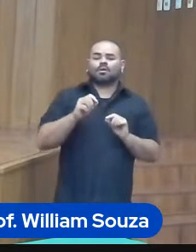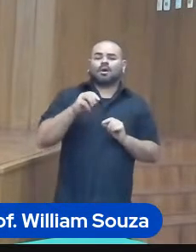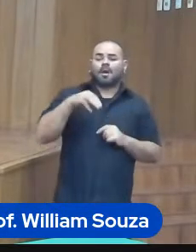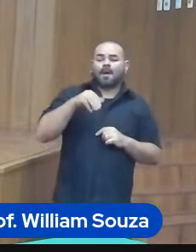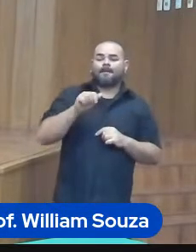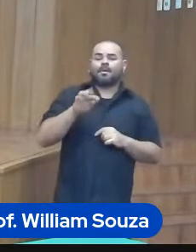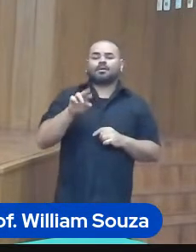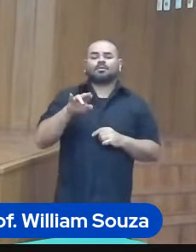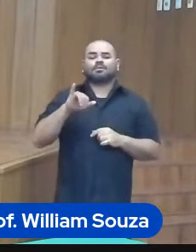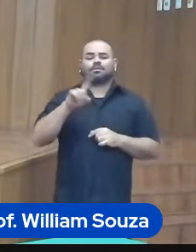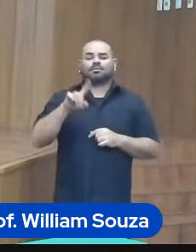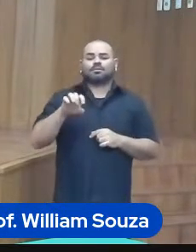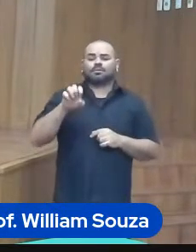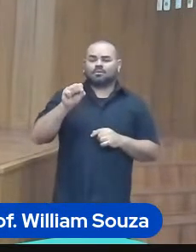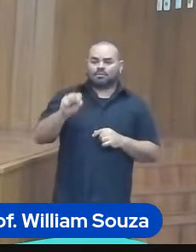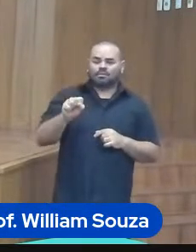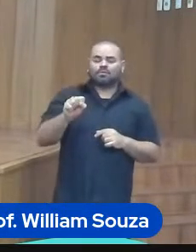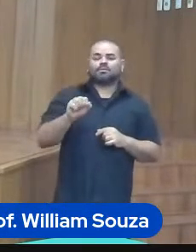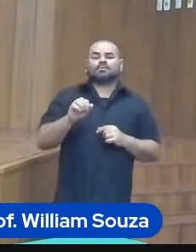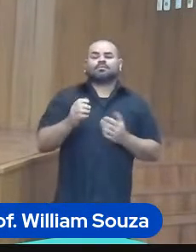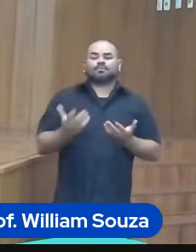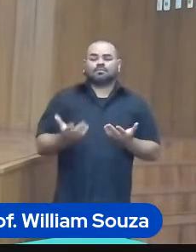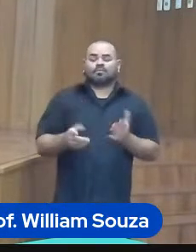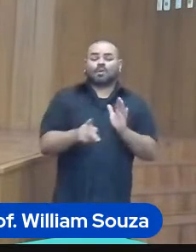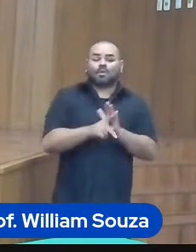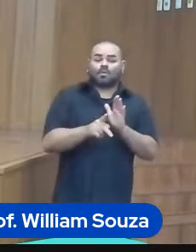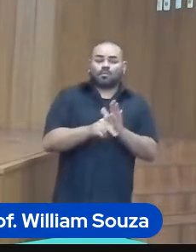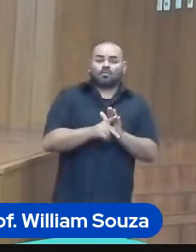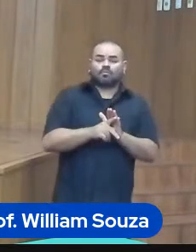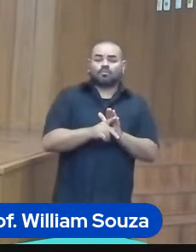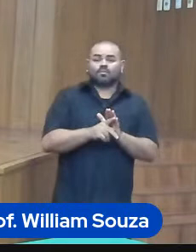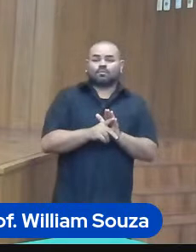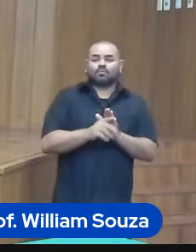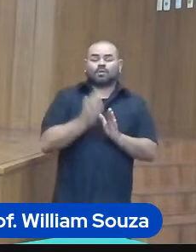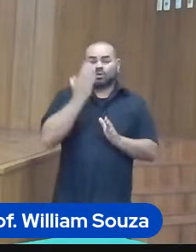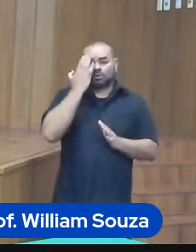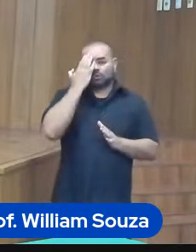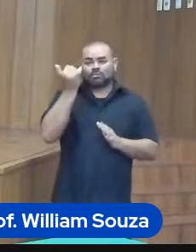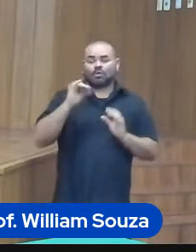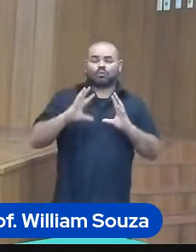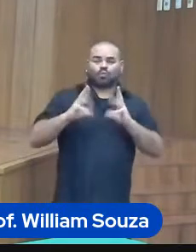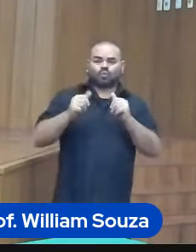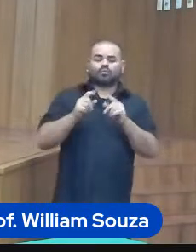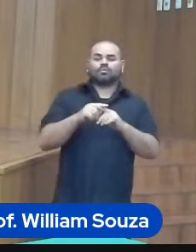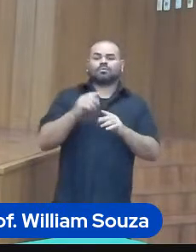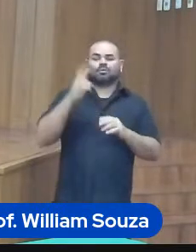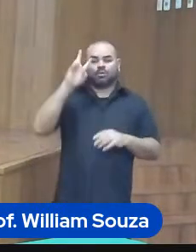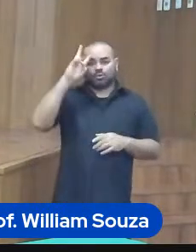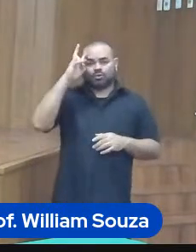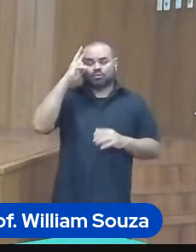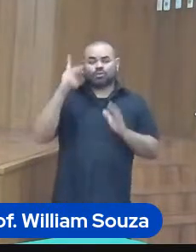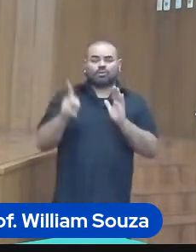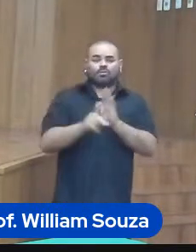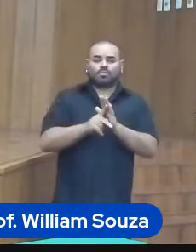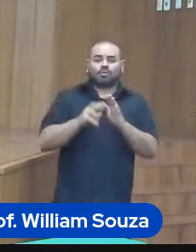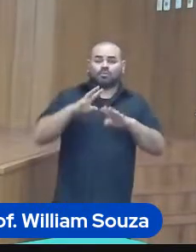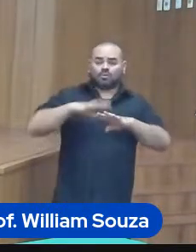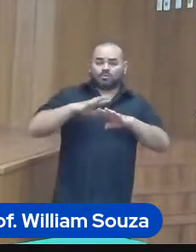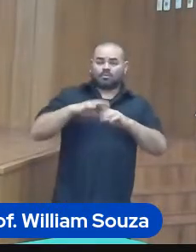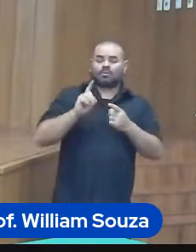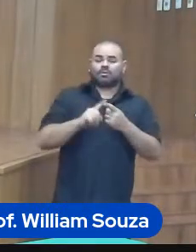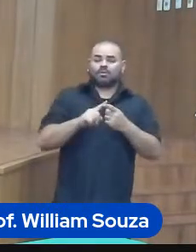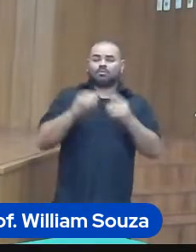de escalas de proficiência, história e filosofia da matemática, membro do grupo